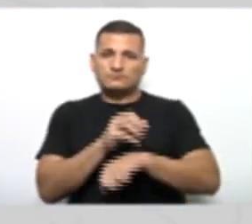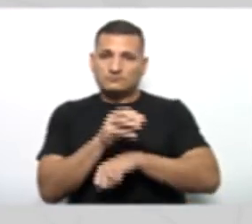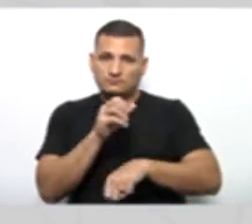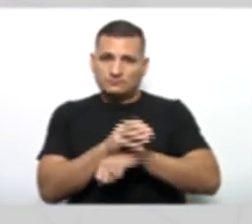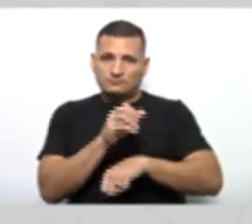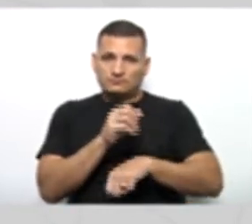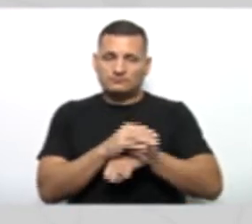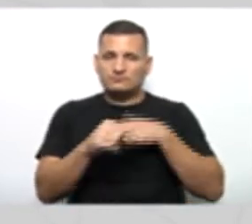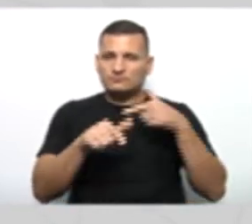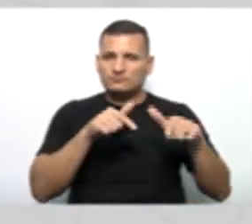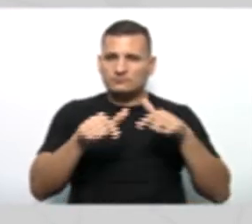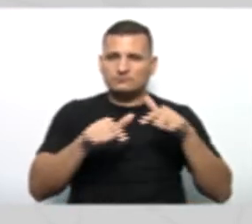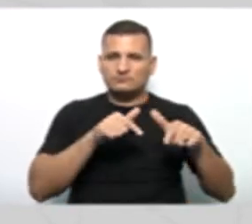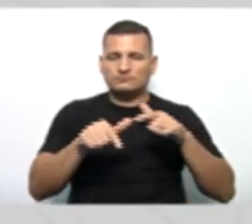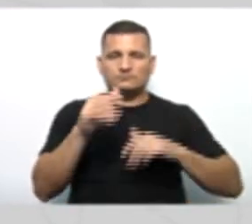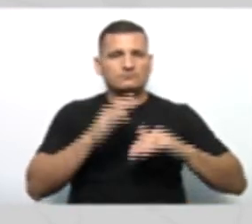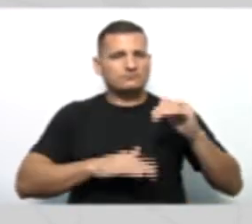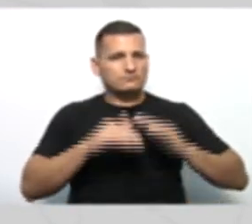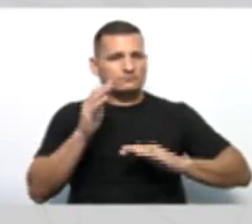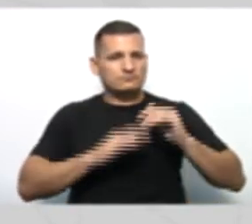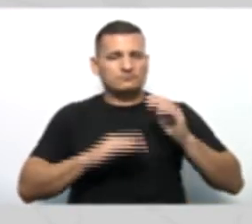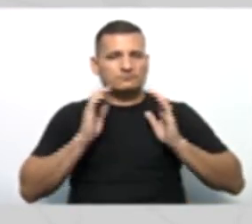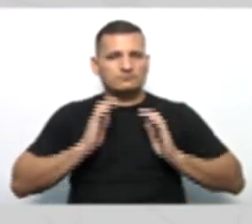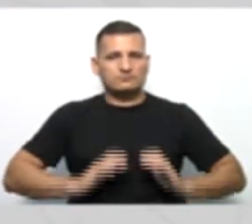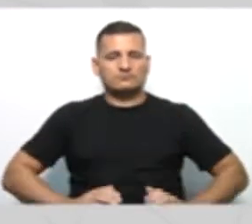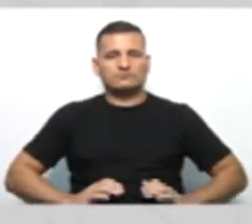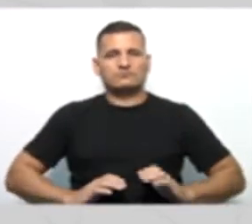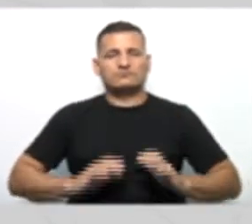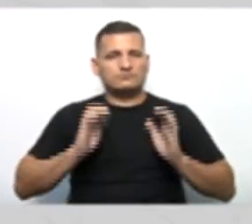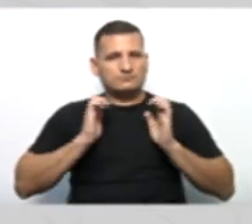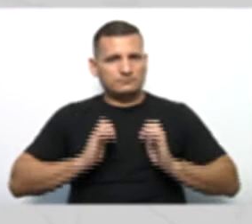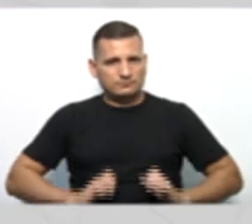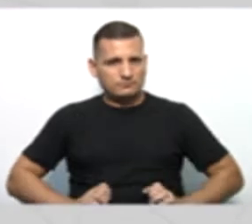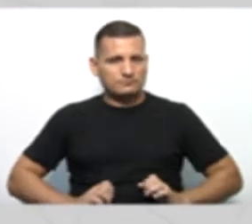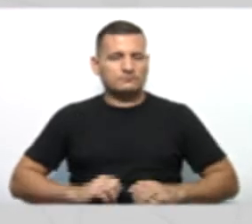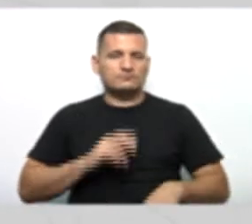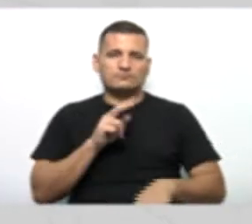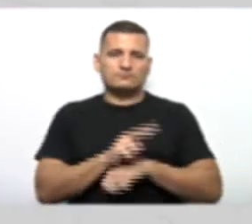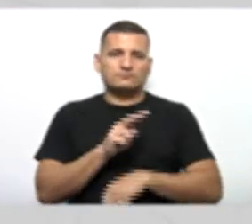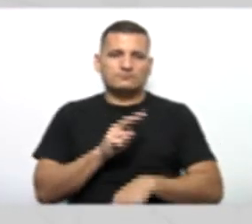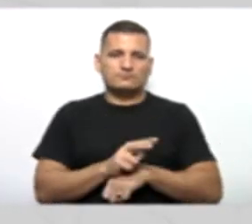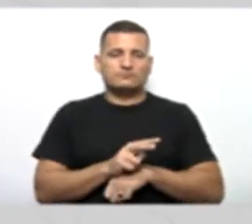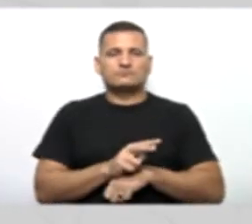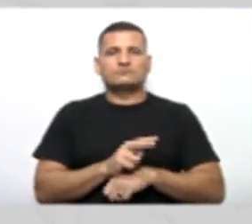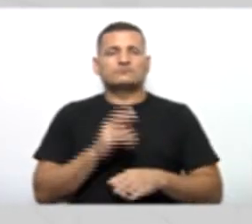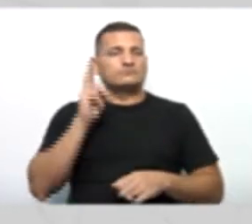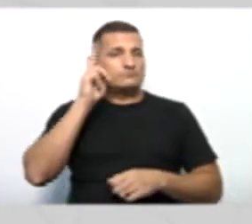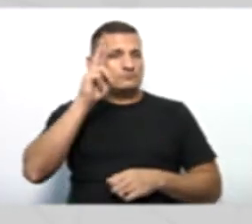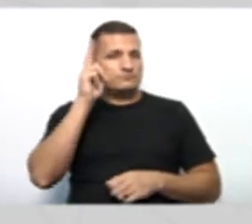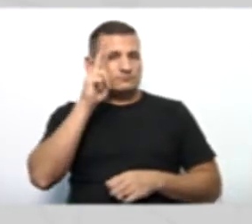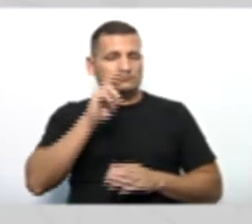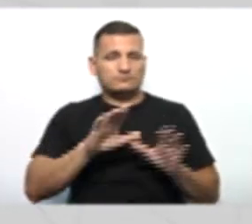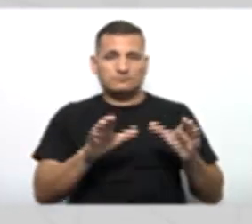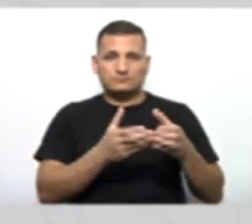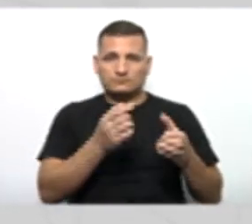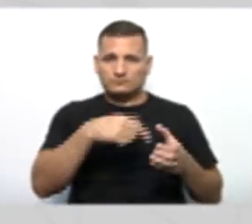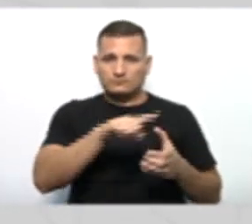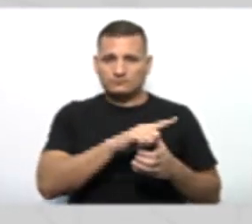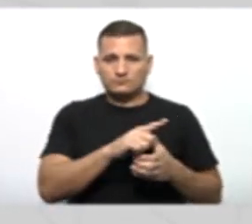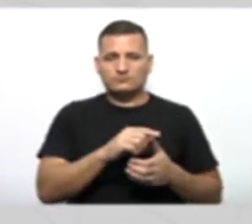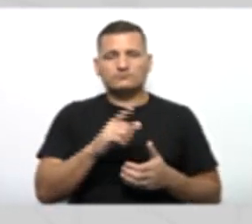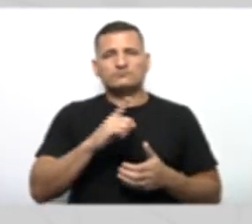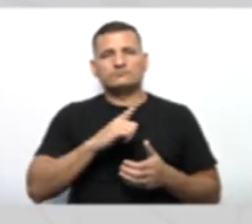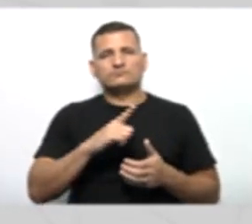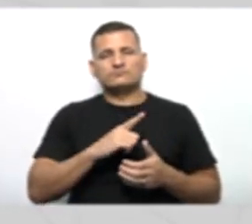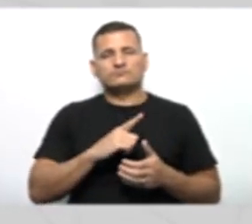dos profissionais no sentido da conduta ética zelando pela reputação da categoria é redigido e divulgado o